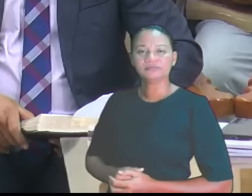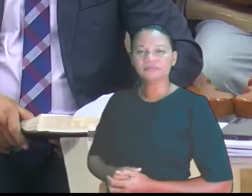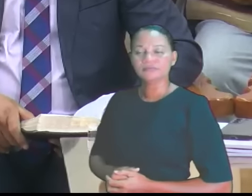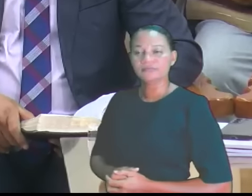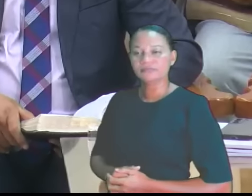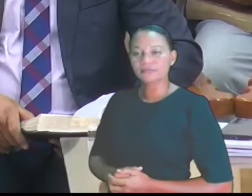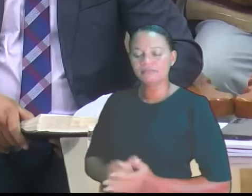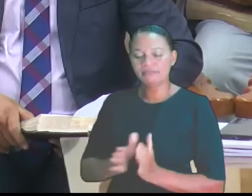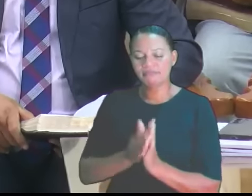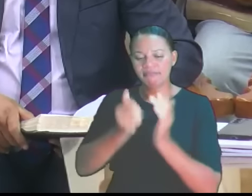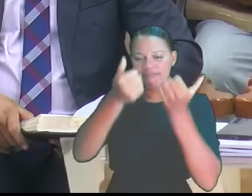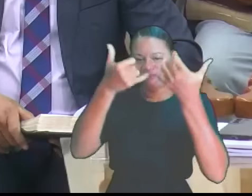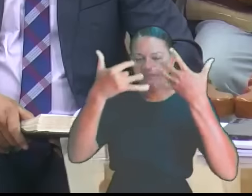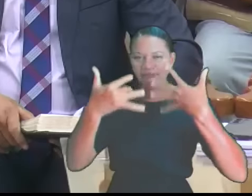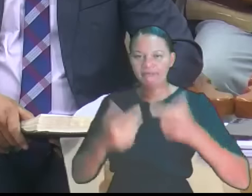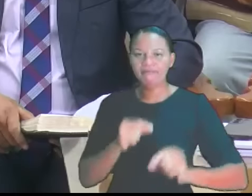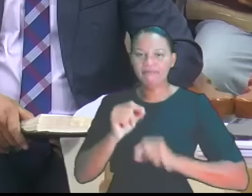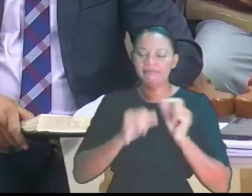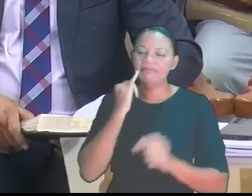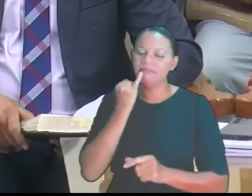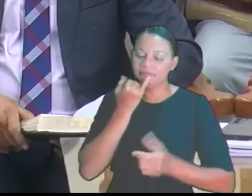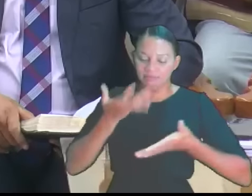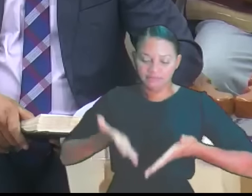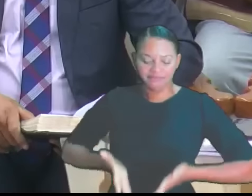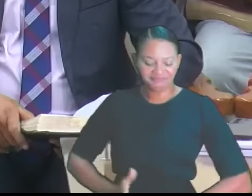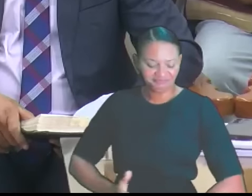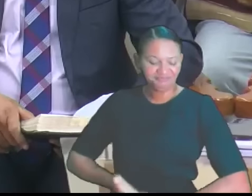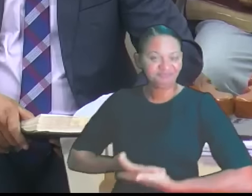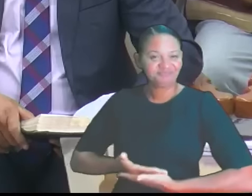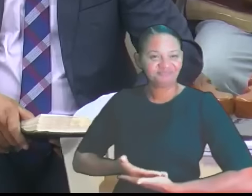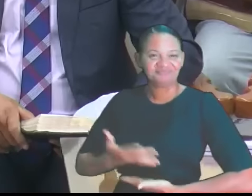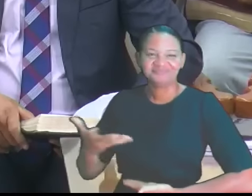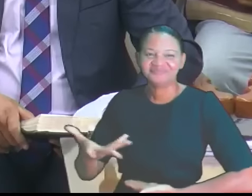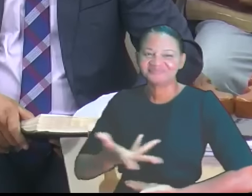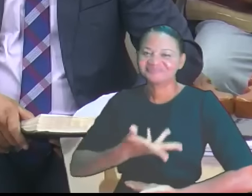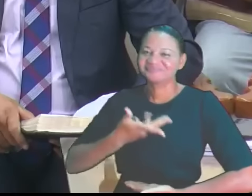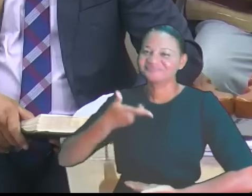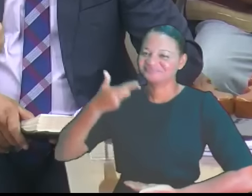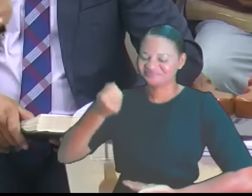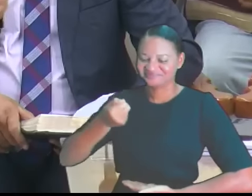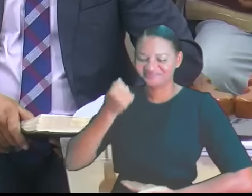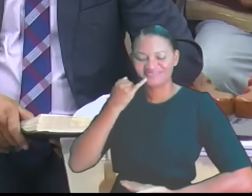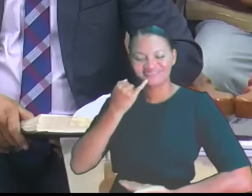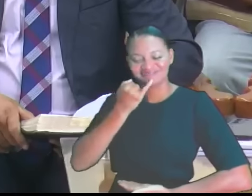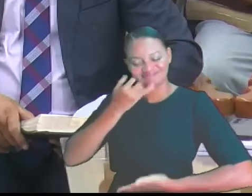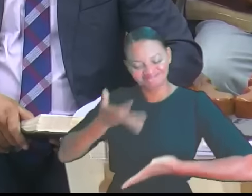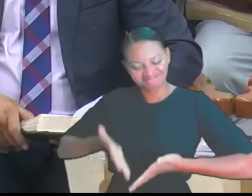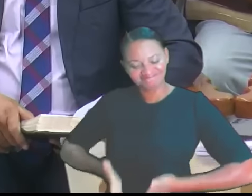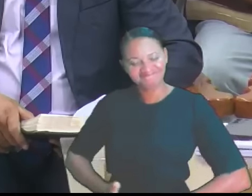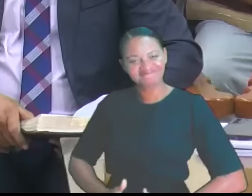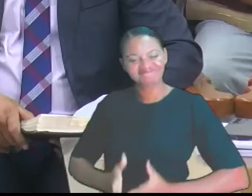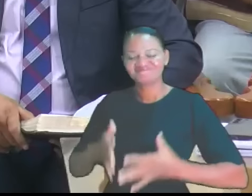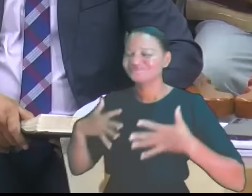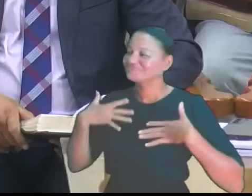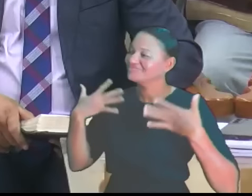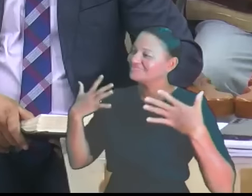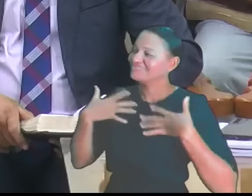Diz a Bíblia que Isaac nasceu. Que maravilha! Isaac nasceu. Imagina a alegria.